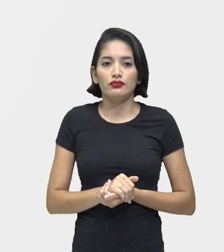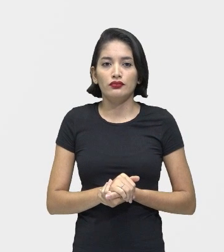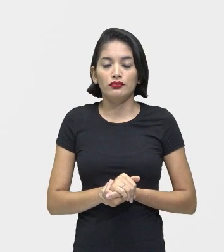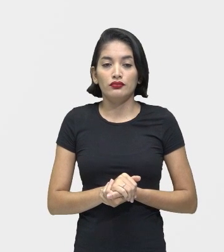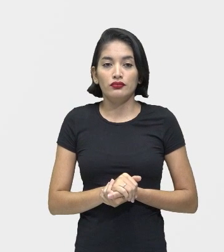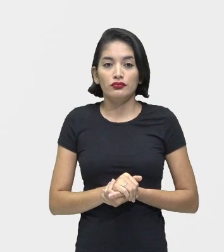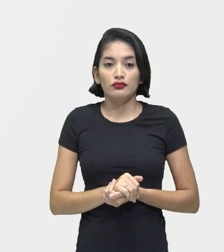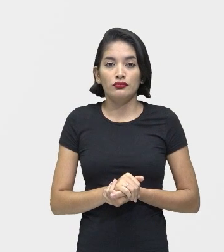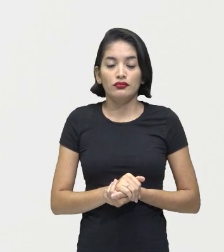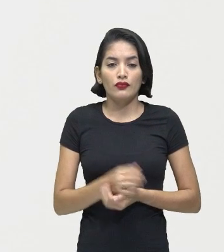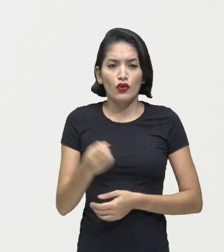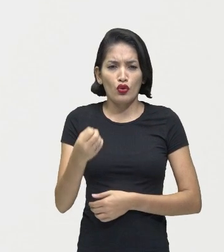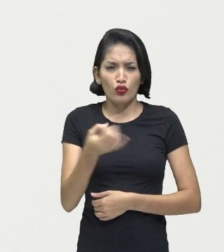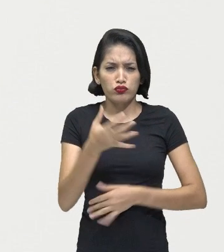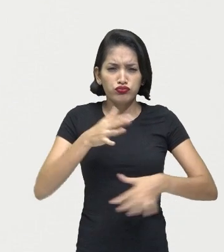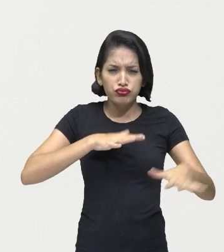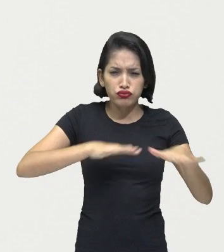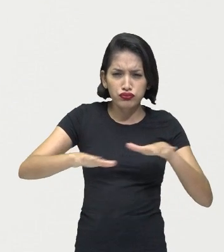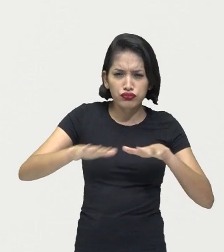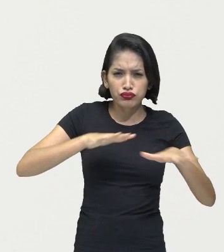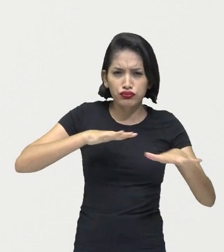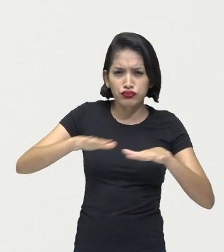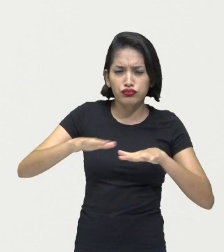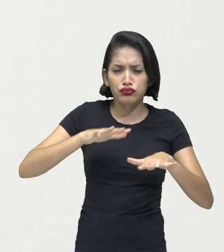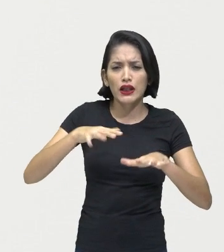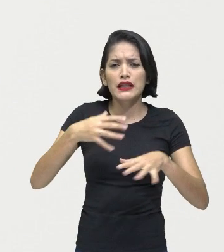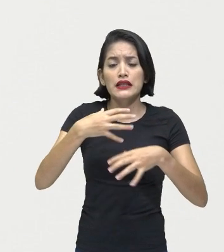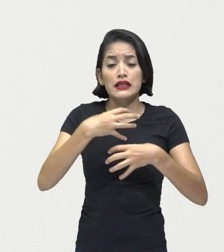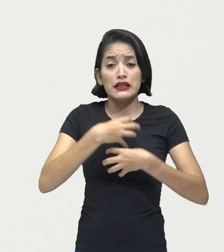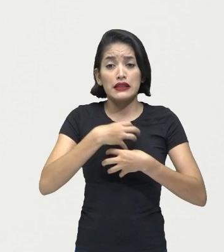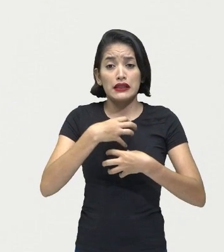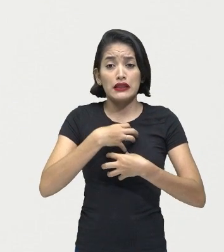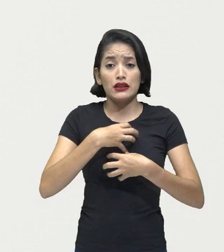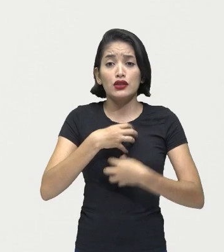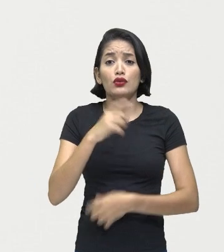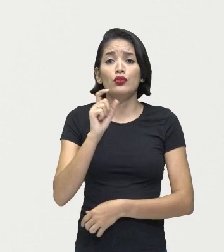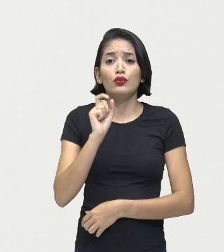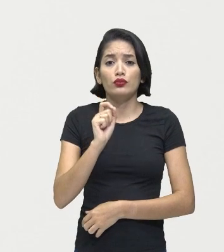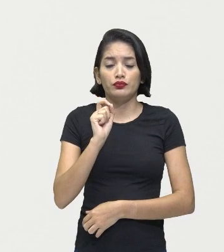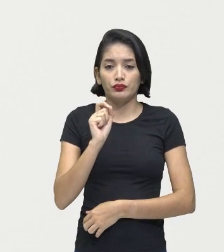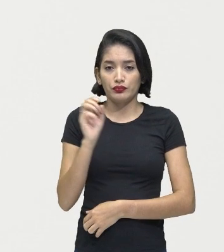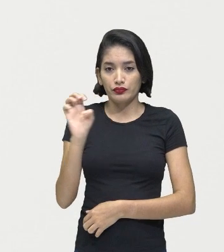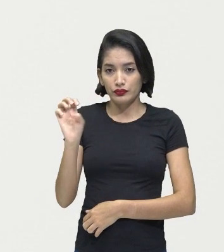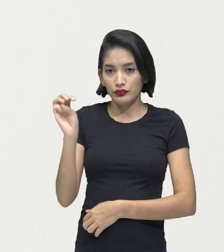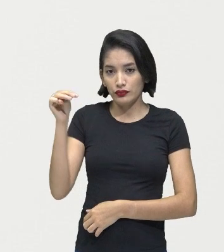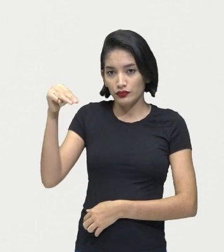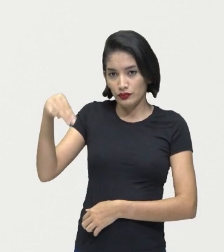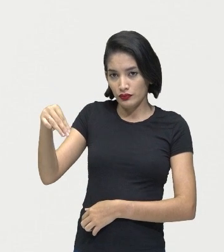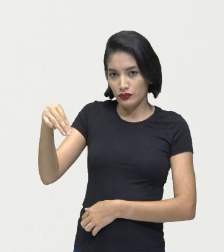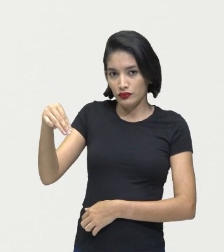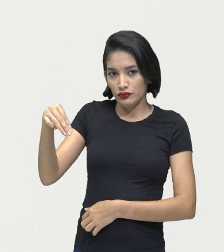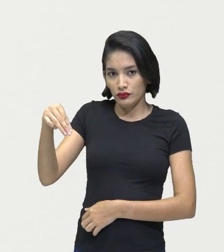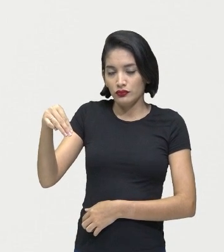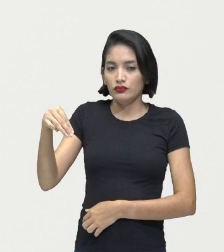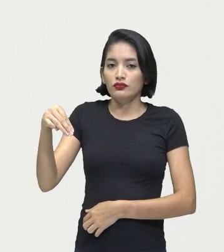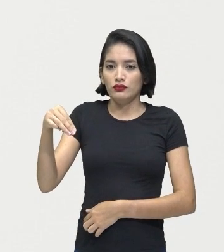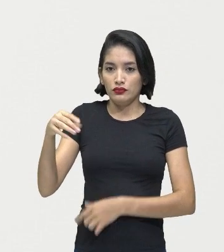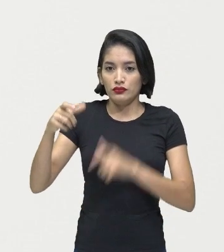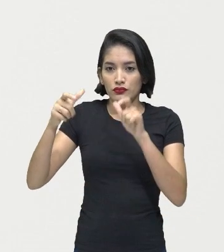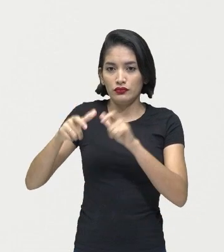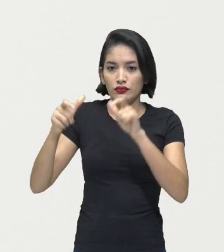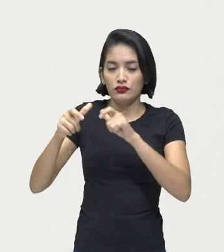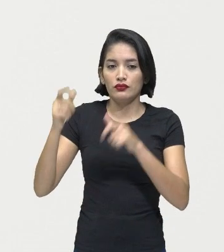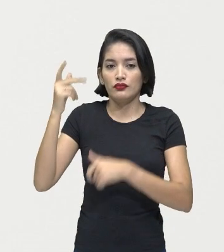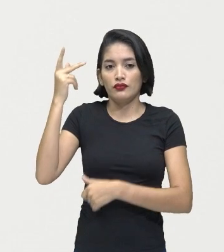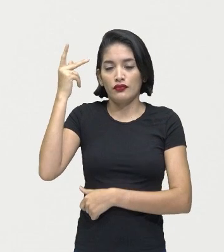Novos abalos de terra fizeram sentir-se em São Paulo, né?